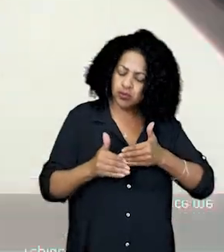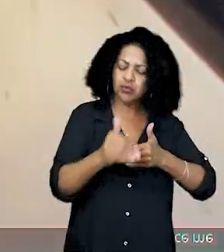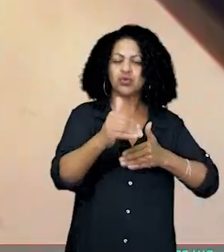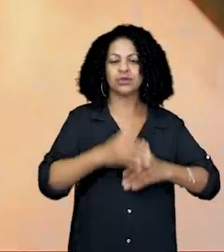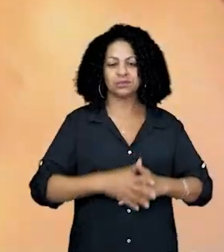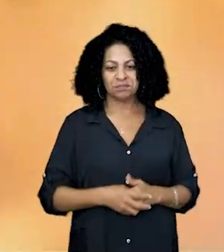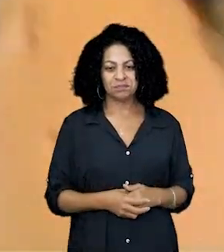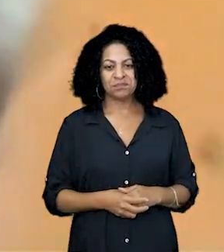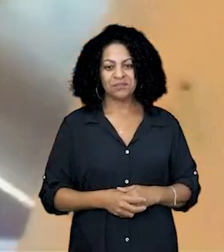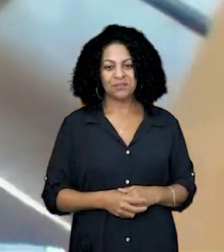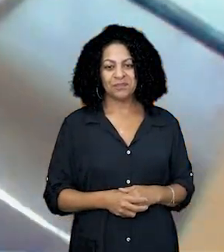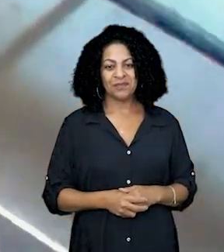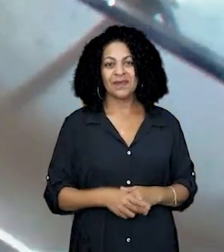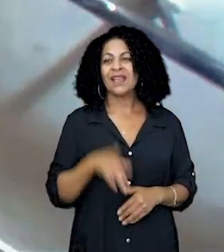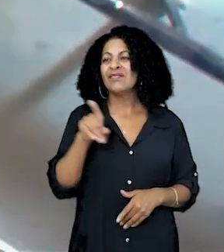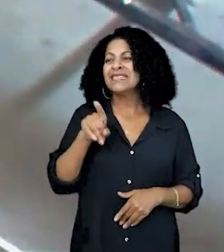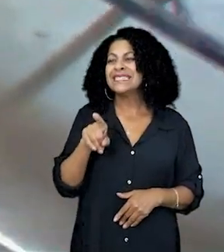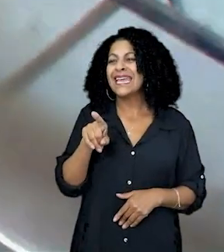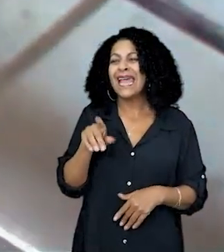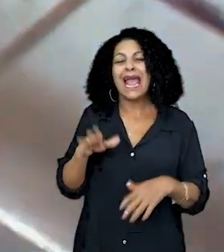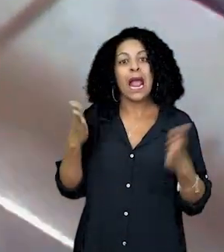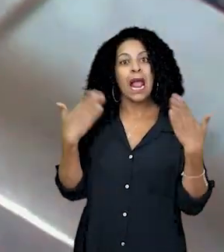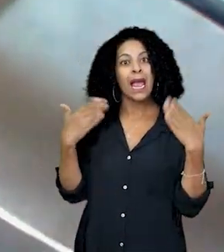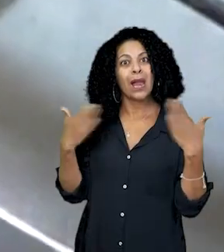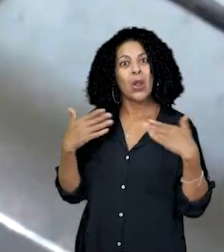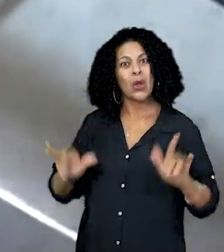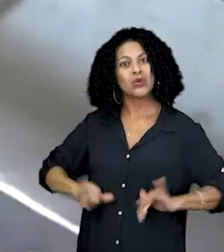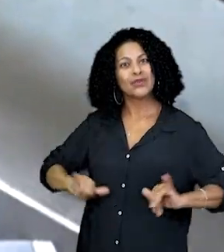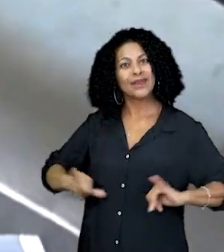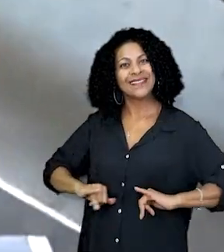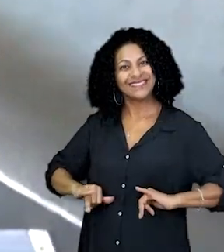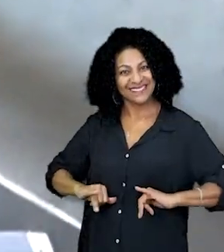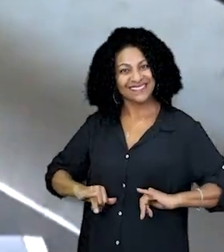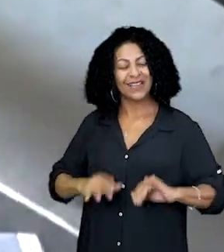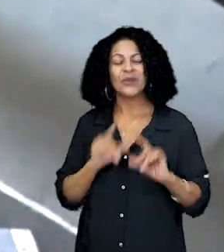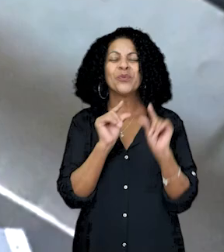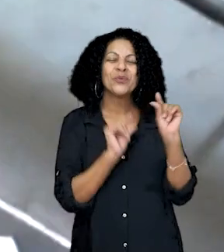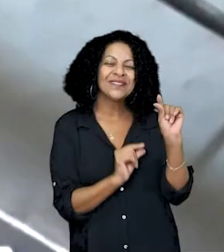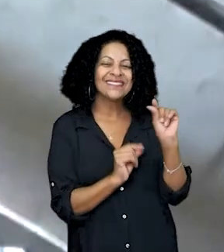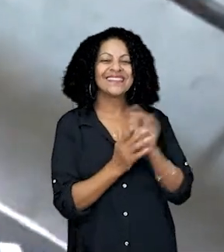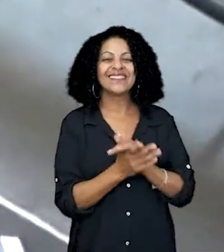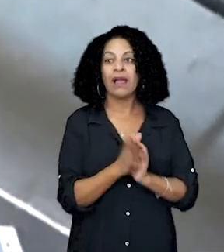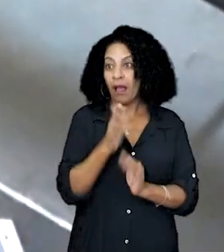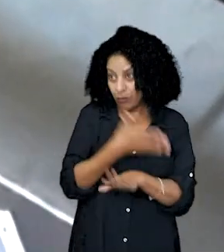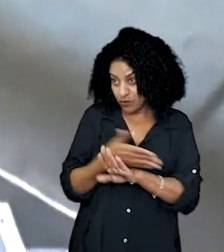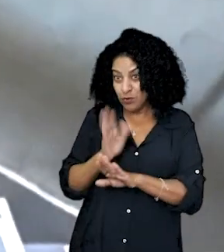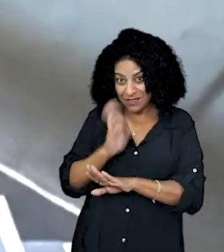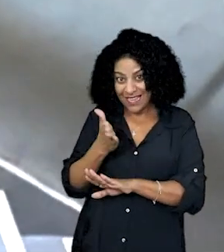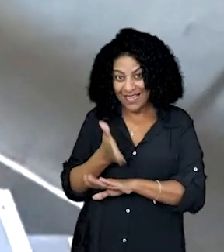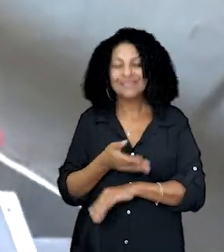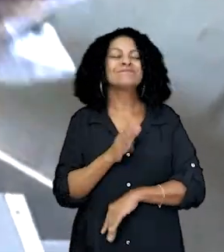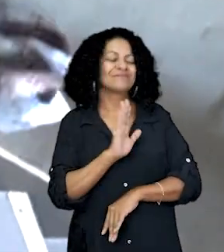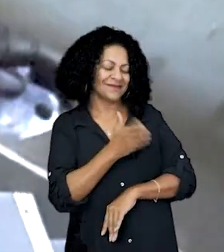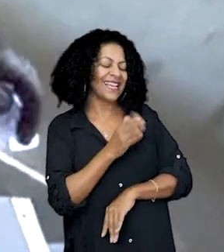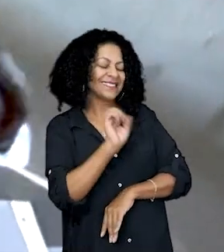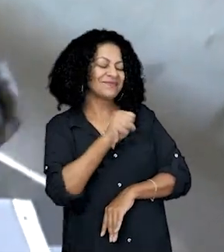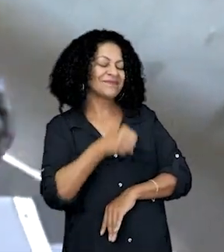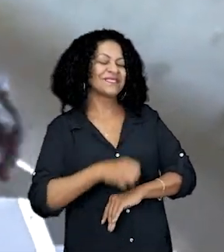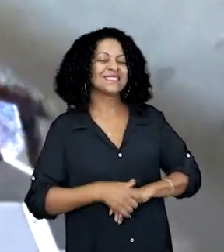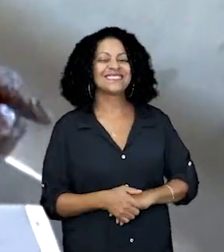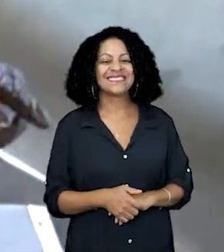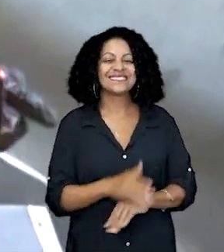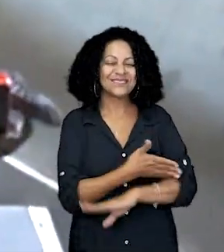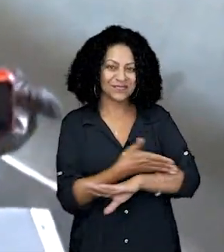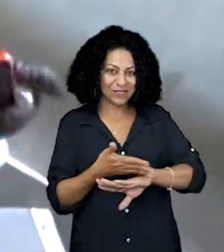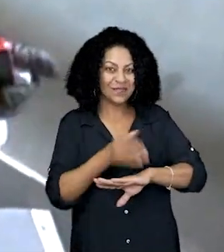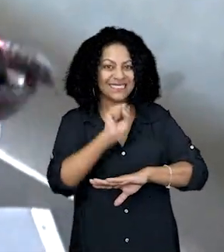rotina. E aí, sofrendo muito com o calor? Um pouquinho. Já se acostumou? Já, pior que já, velho.